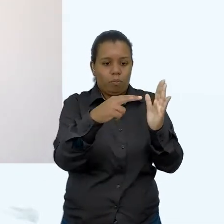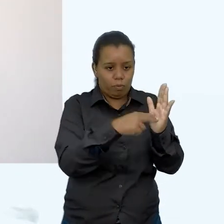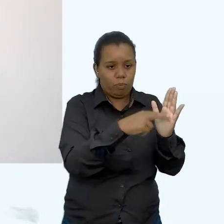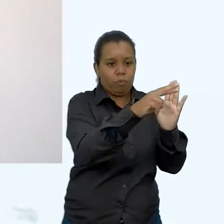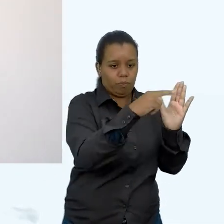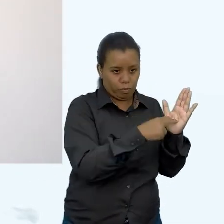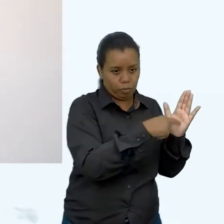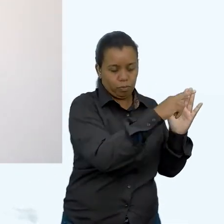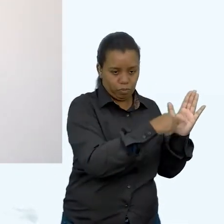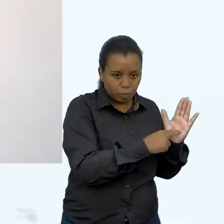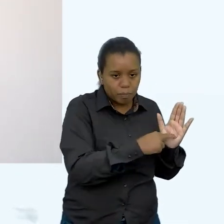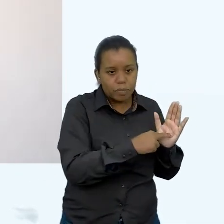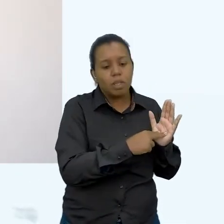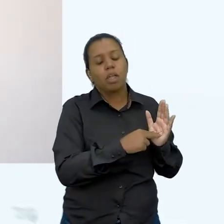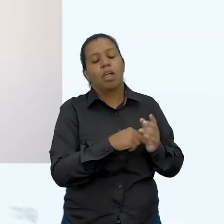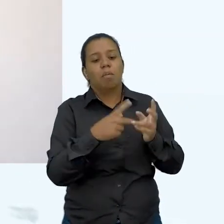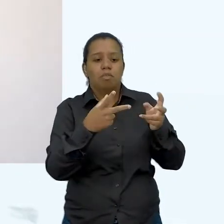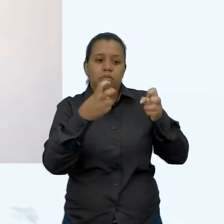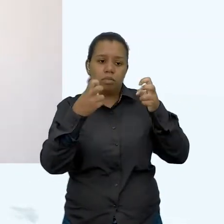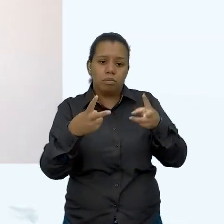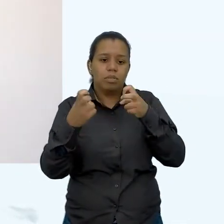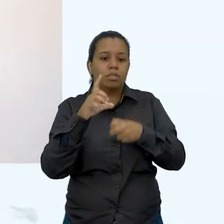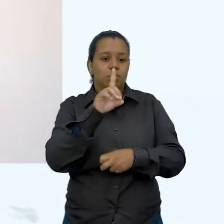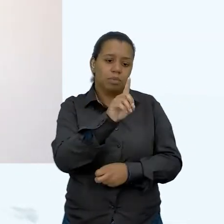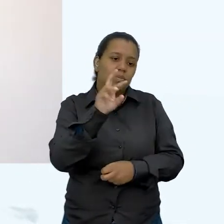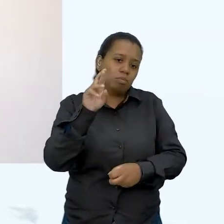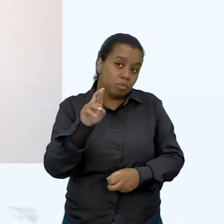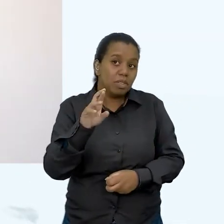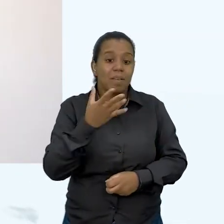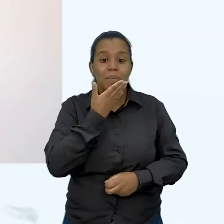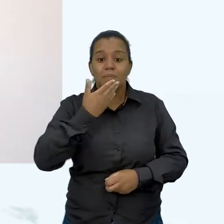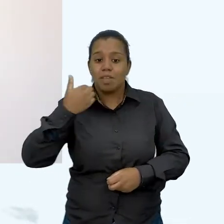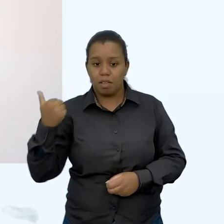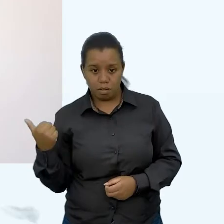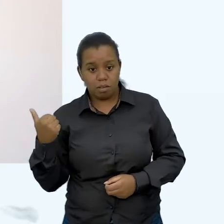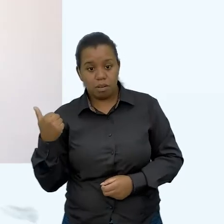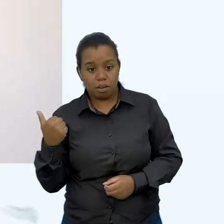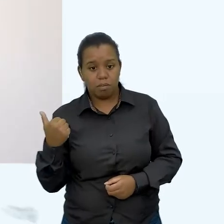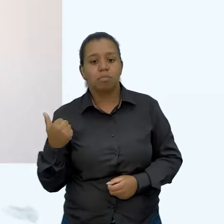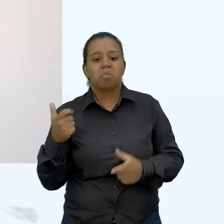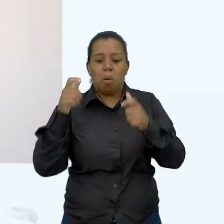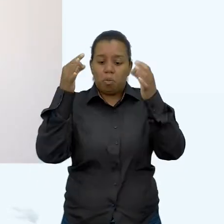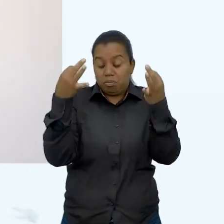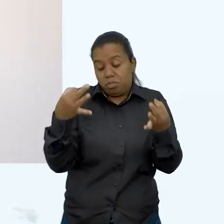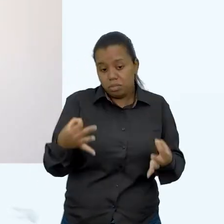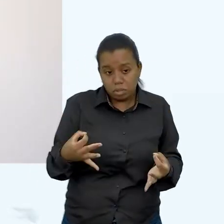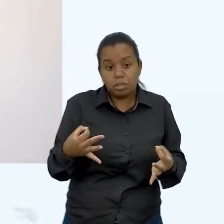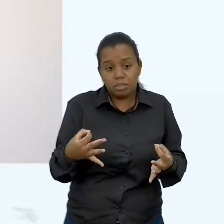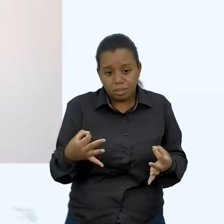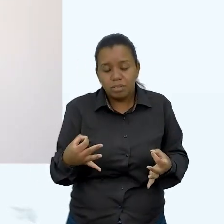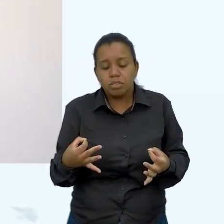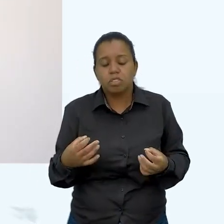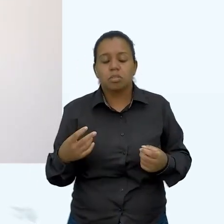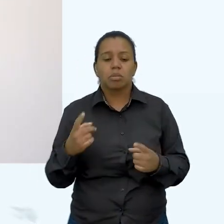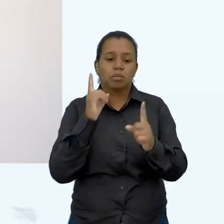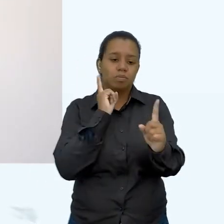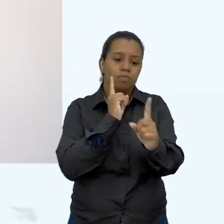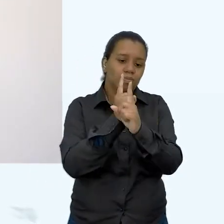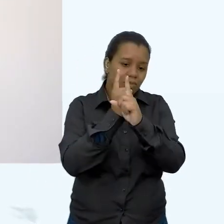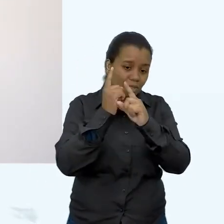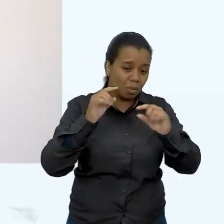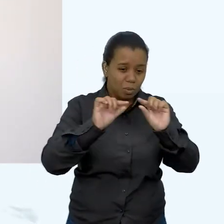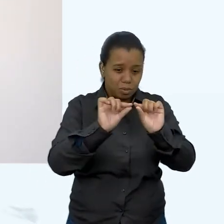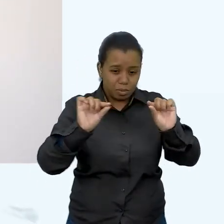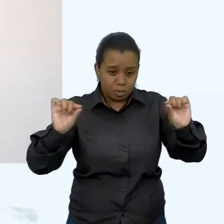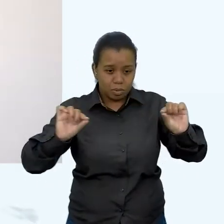de corrente aí. Então o DR é o melhor método, né? O DR é o método adequado para você encontrar a corrente